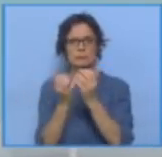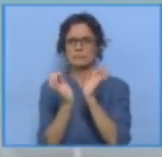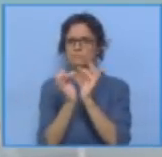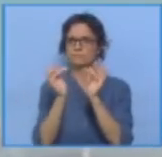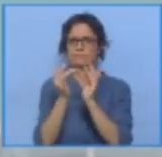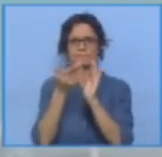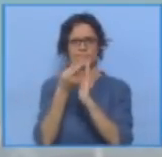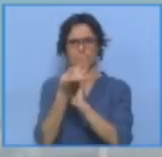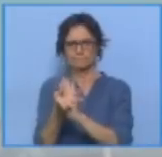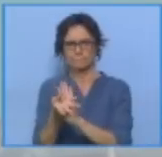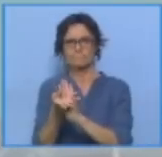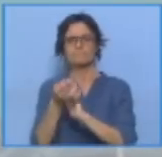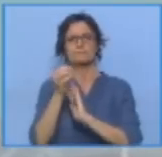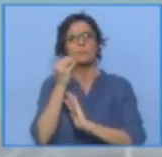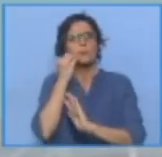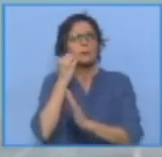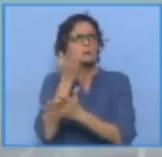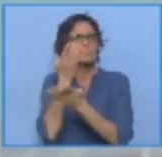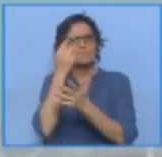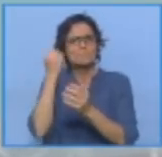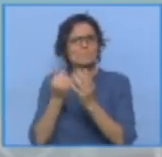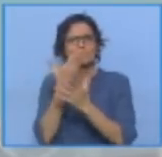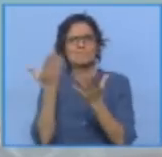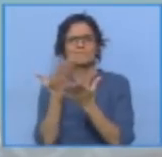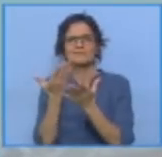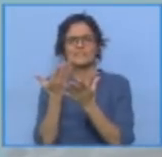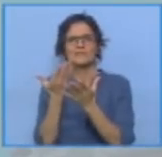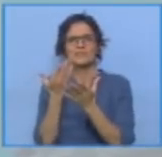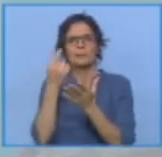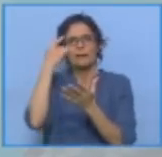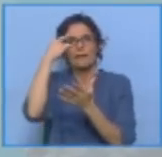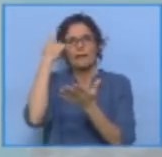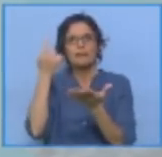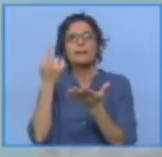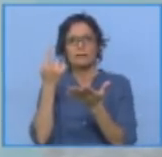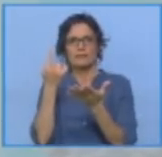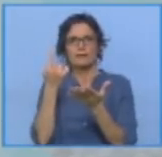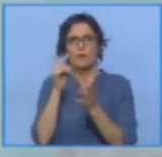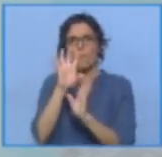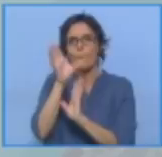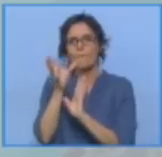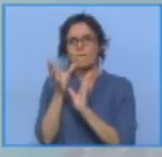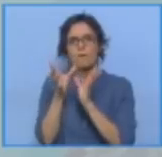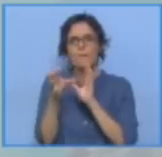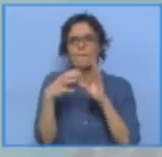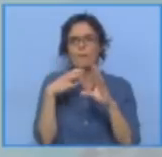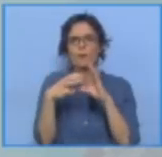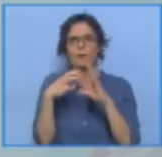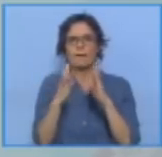internet. Como é que surgiu, ao fim e ao cabo, também esta ideia, esta forma de estar, de ser